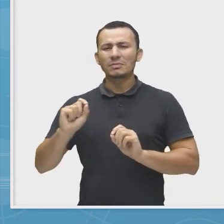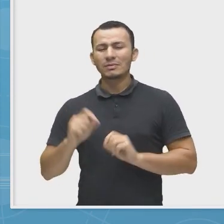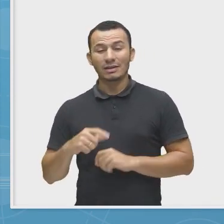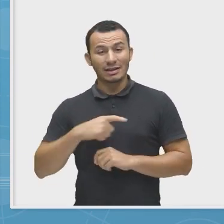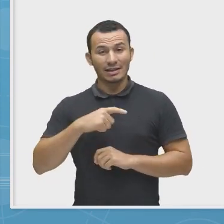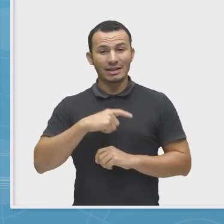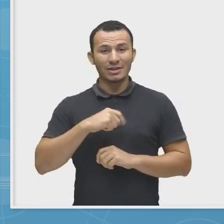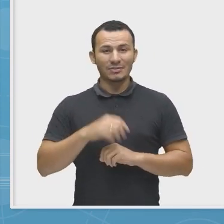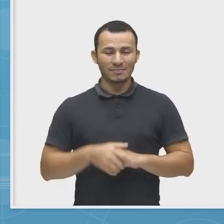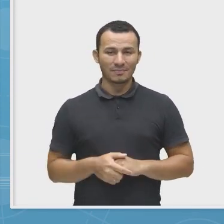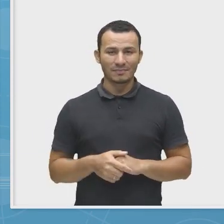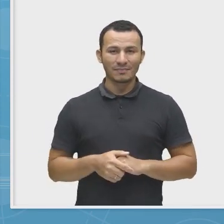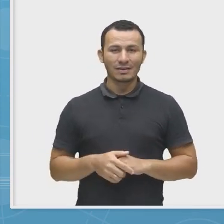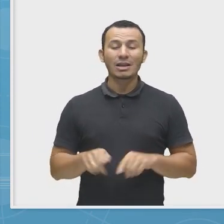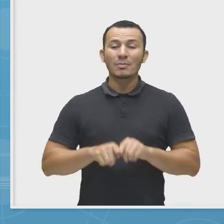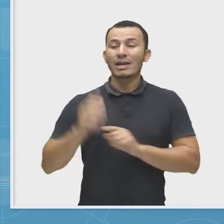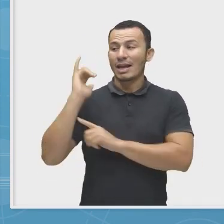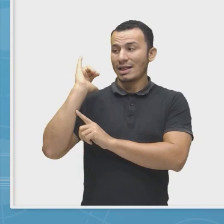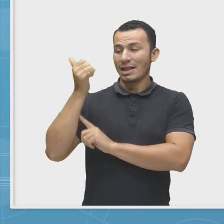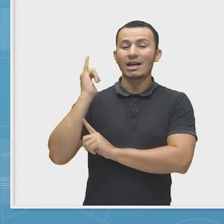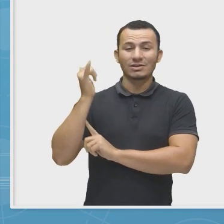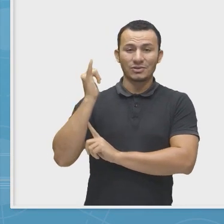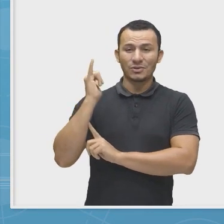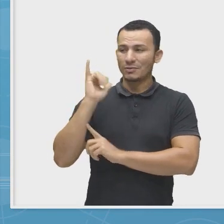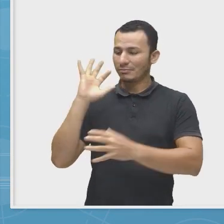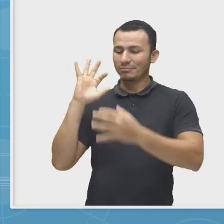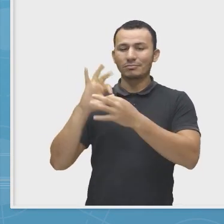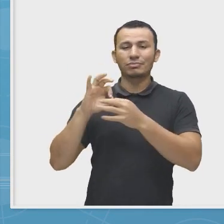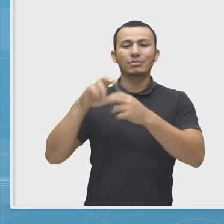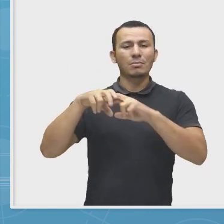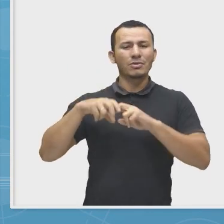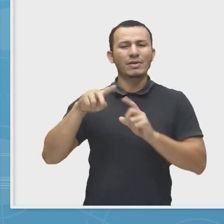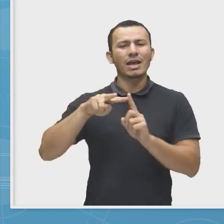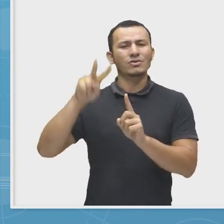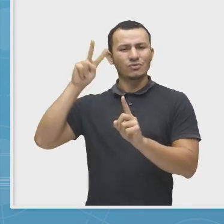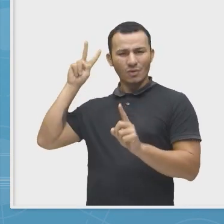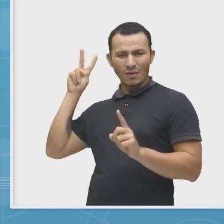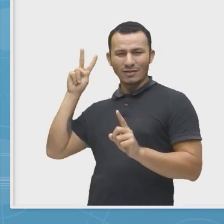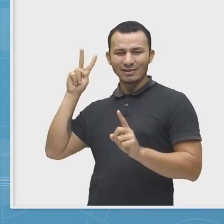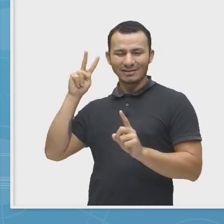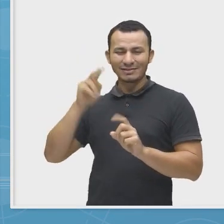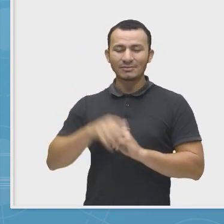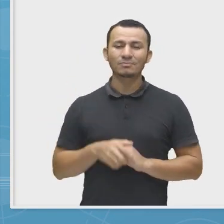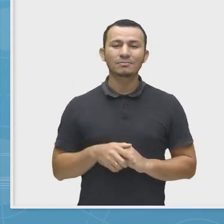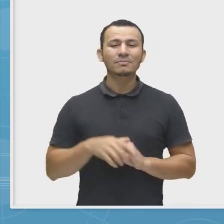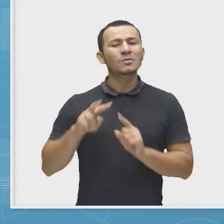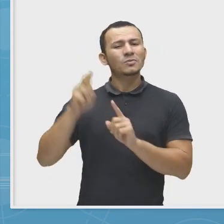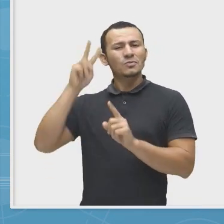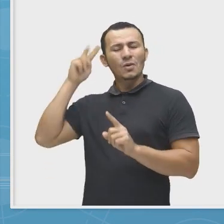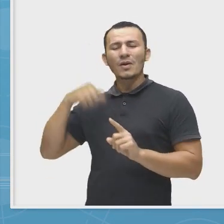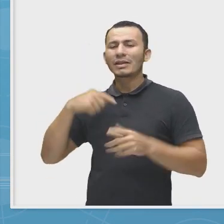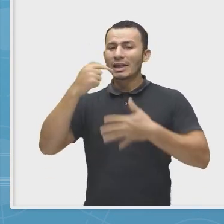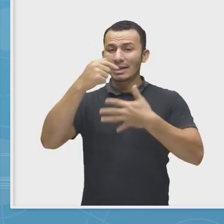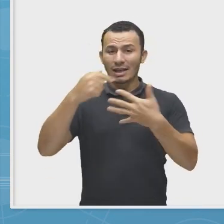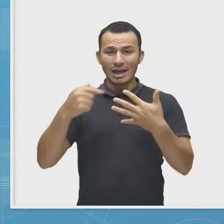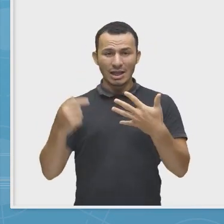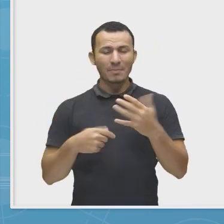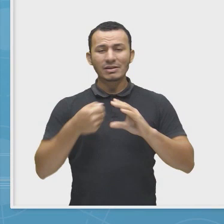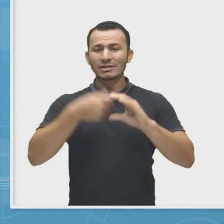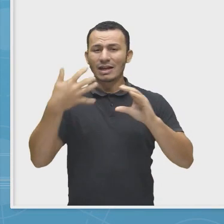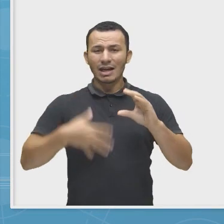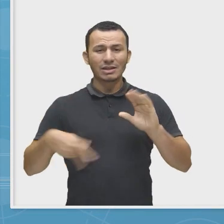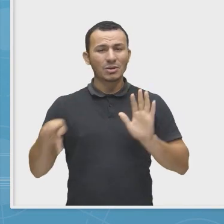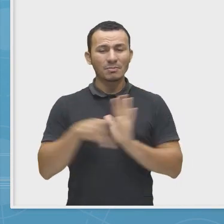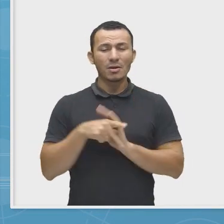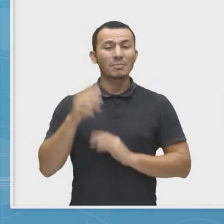que pertence ao tipo textual narrativo, porque ele é uma história, né? Ou seja, possui os elementos e os momentos característicos de